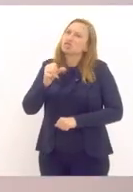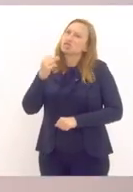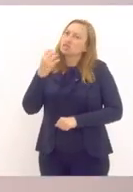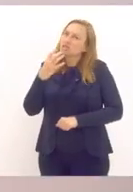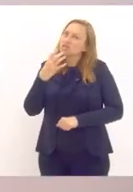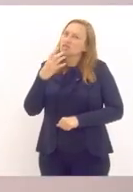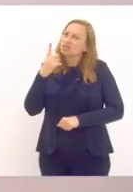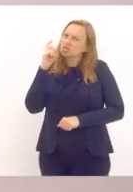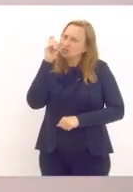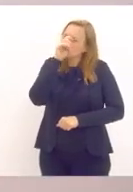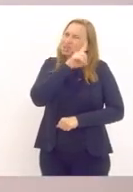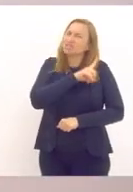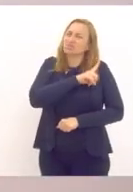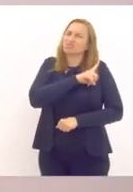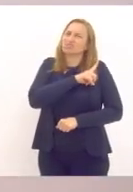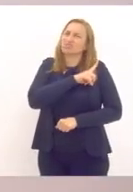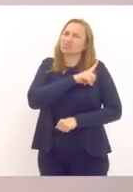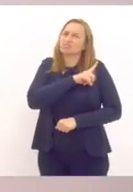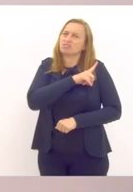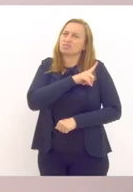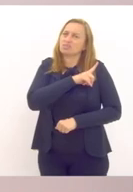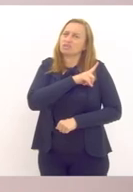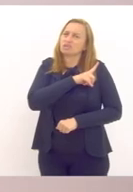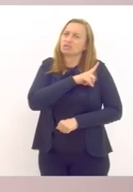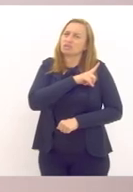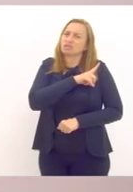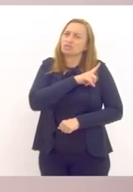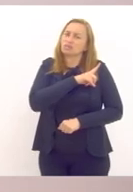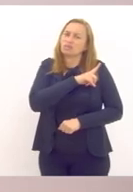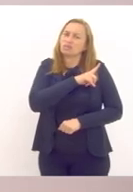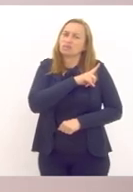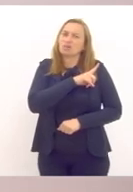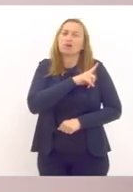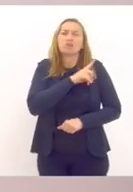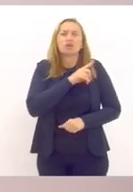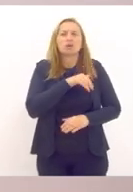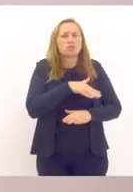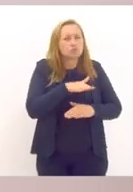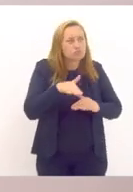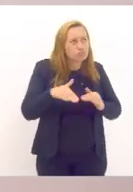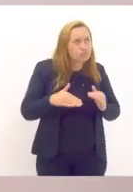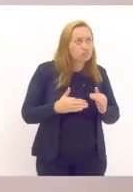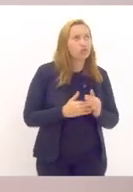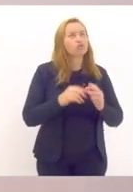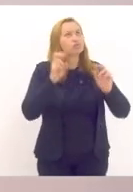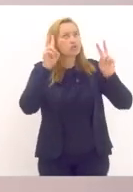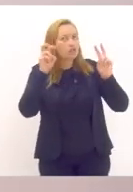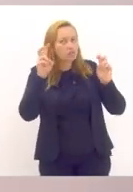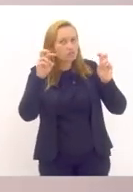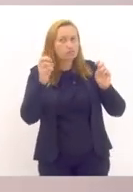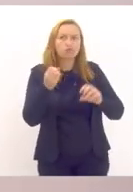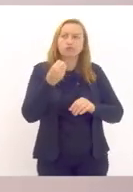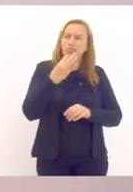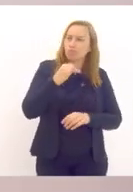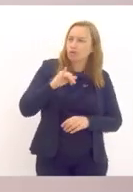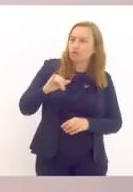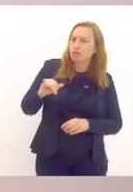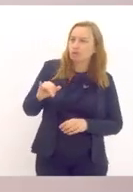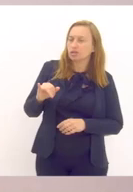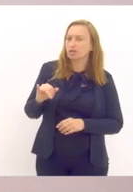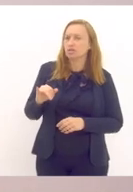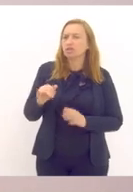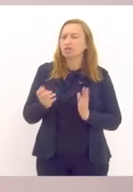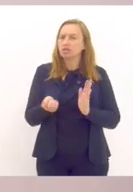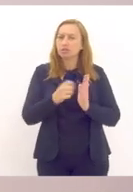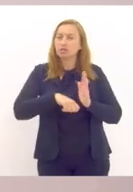vista inflacionário, quando a gente desestimula, ainda que tenha todos os efeitos positivos de uma redução de tributação, você reduz